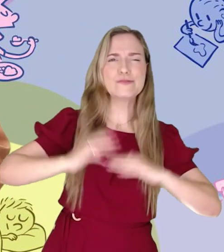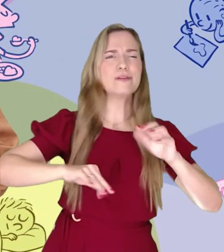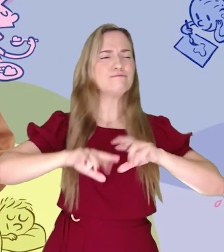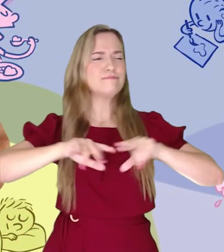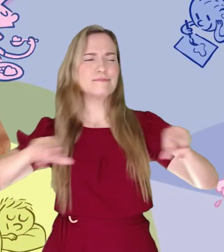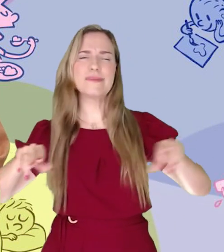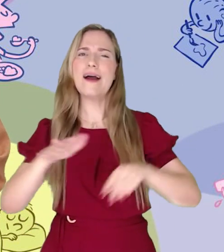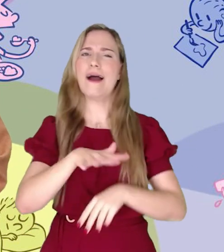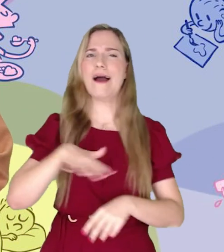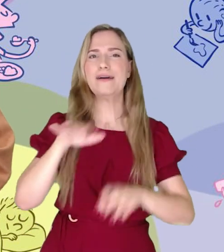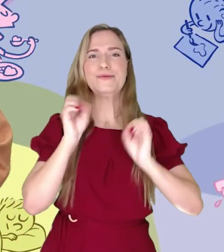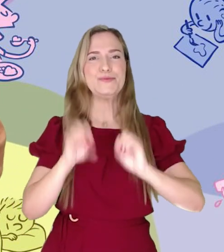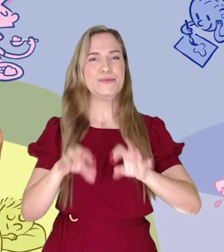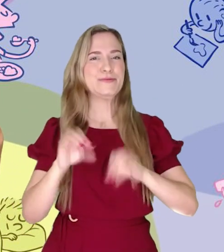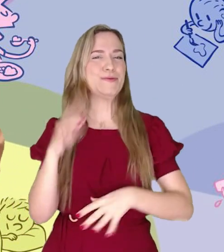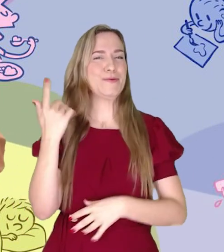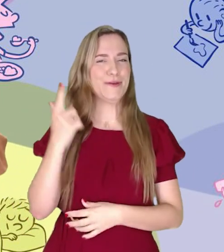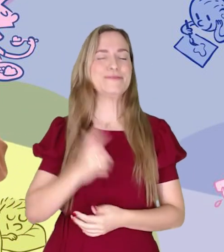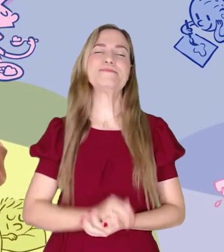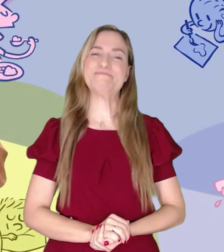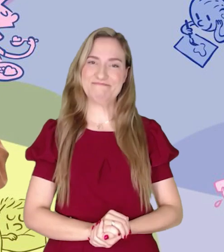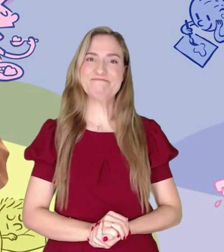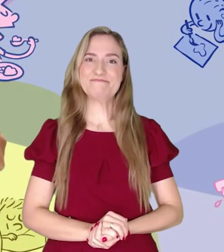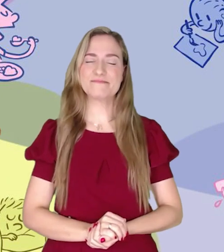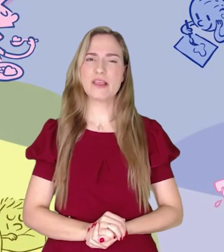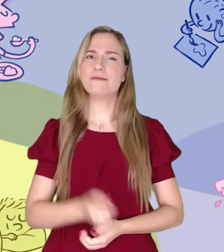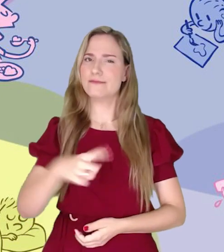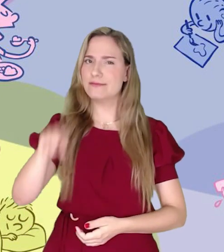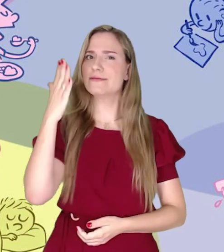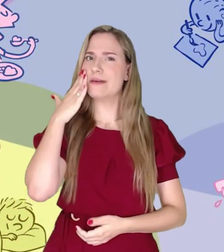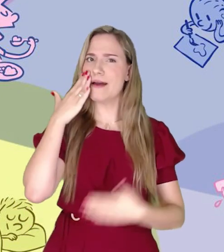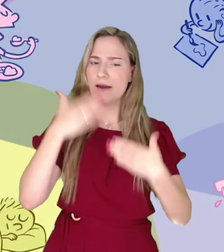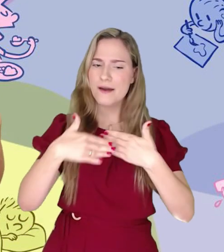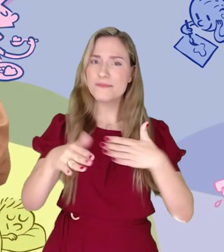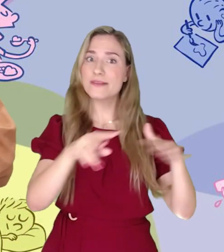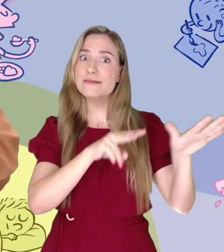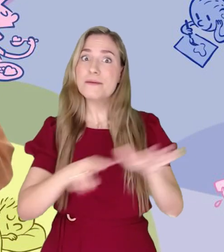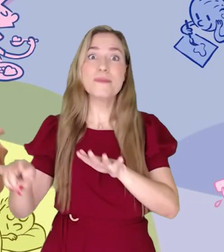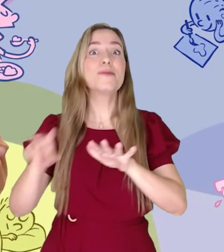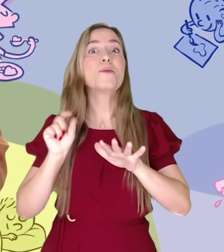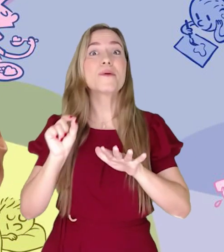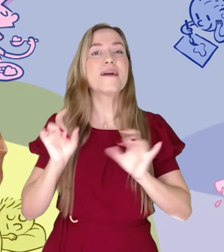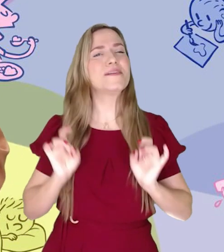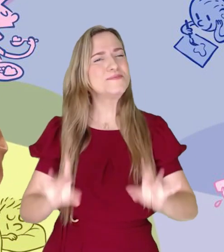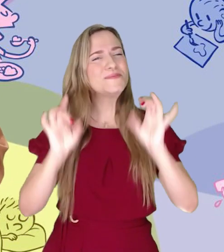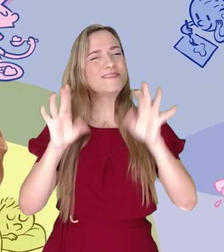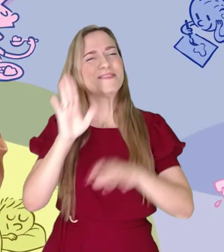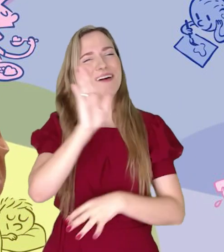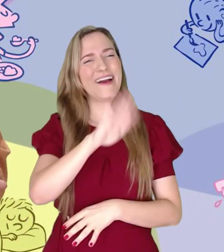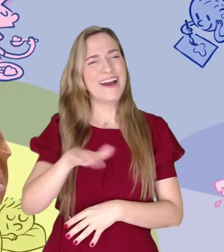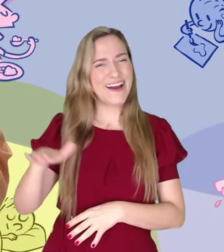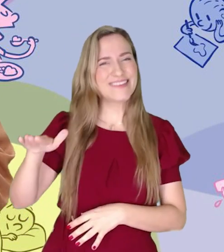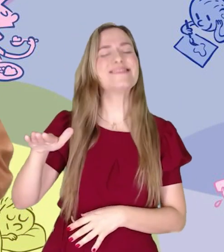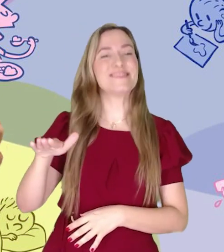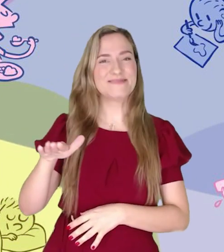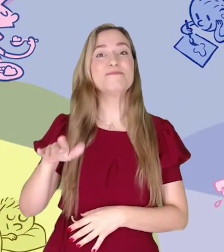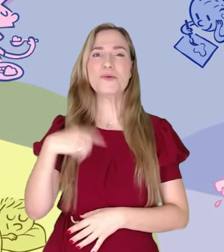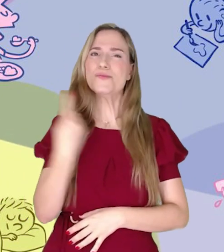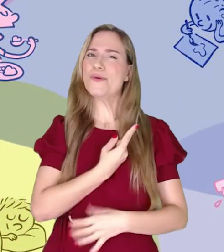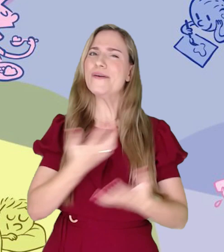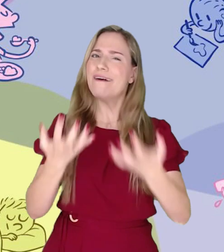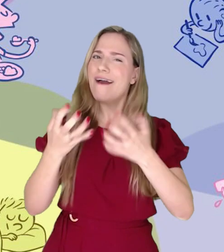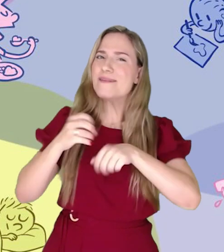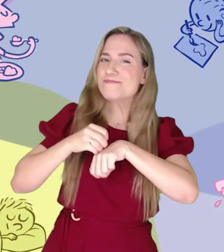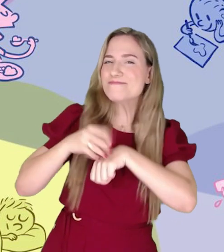e profissionais da educação de Goiânia. E considerando que essa semana é inteiramente dedicada às nossas crianças,